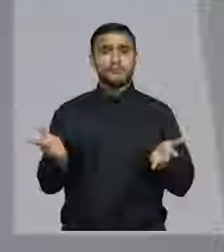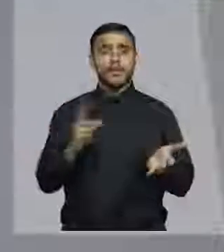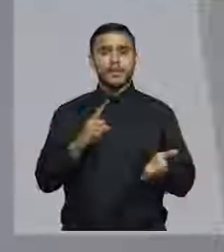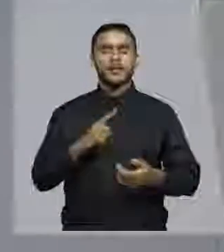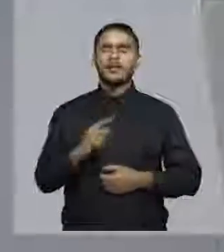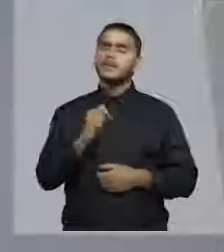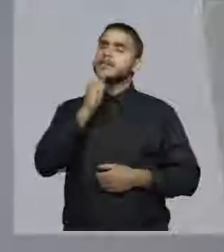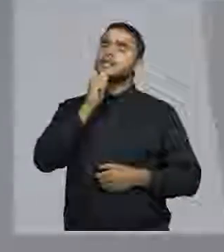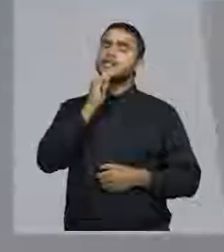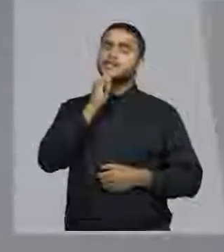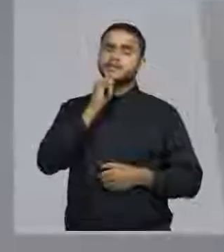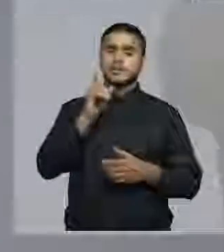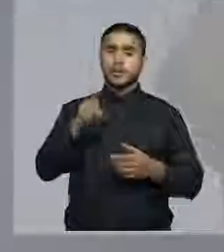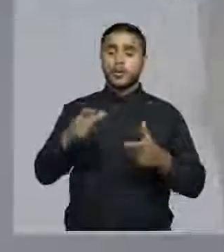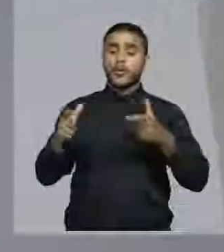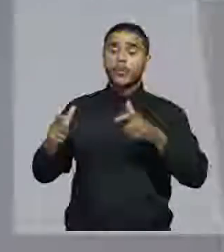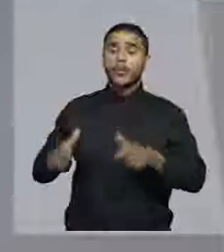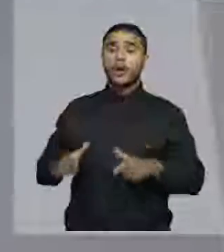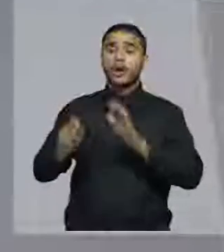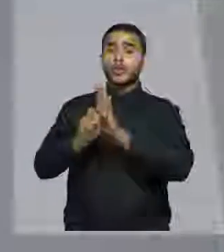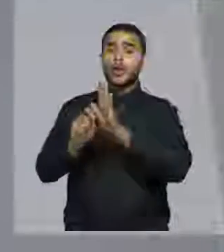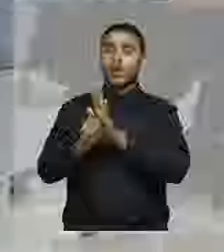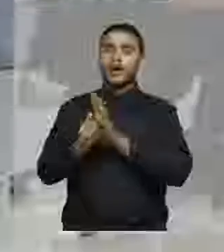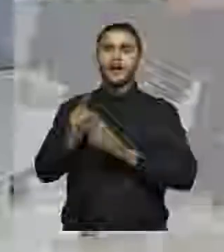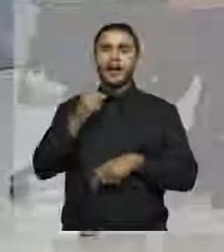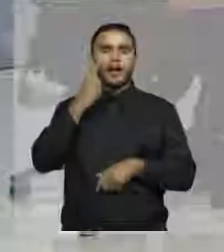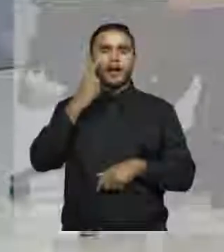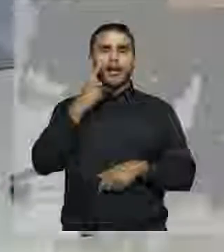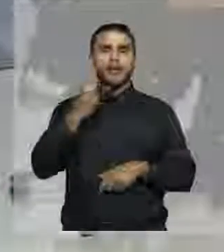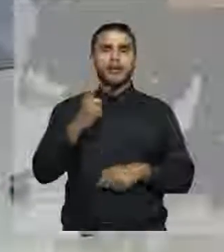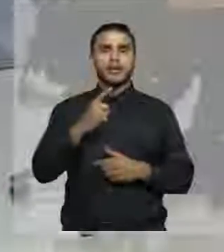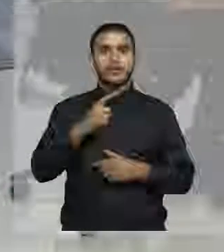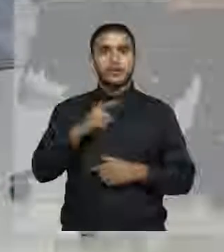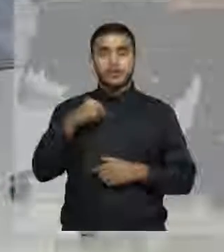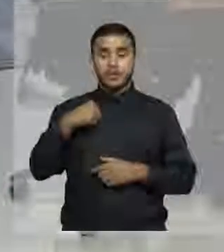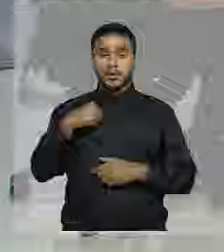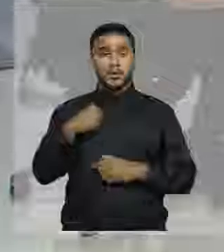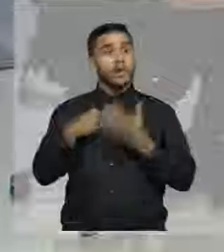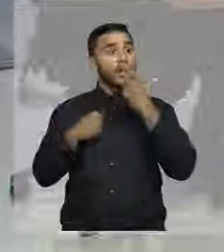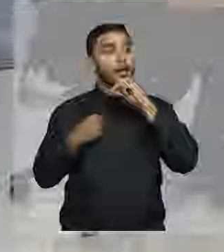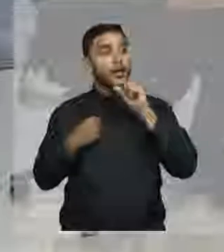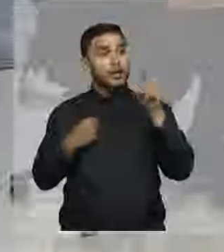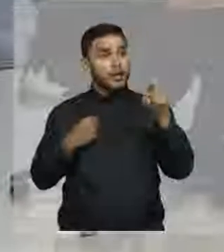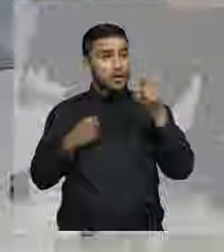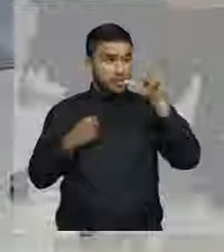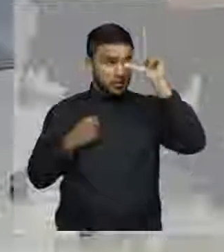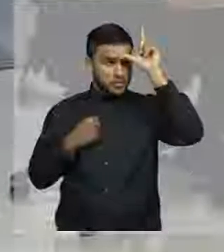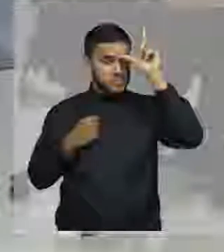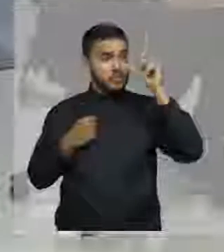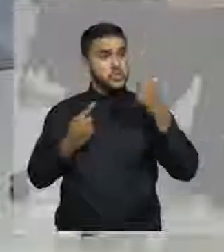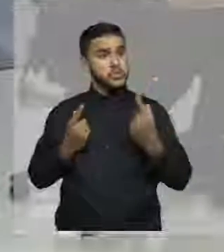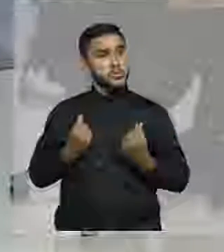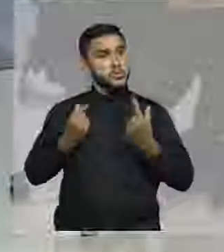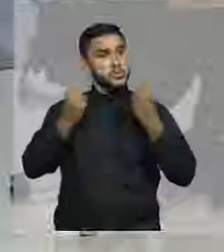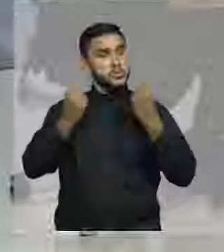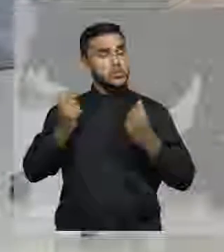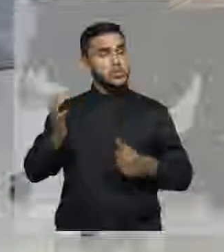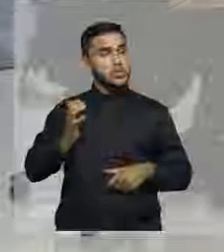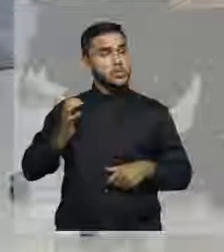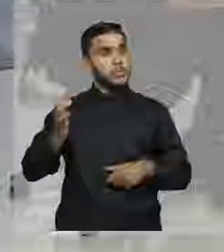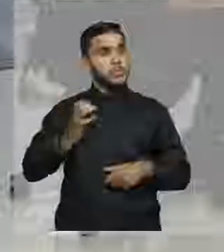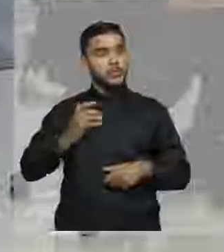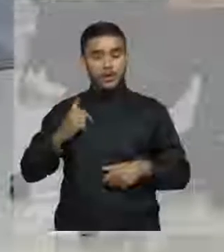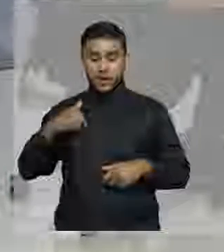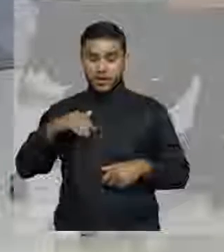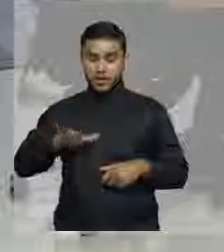já tem, quer dizer, ali no entorno das bocas de fumo, quer dizer, inclusive o indivíduo que passa a ser referência, que é o indivíduo de prestígio,